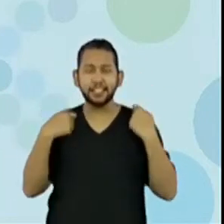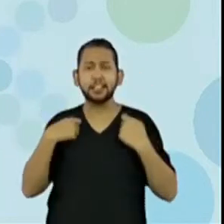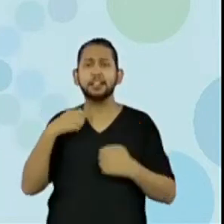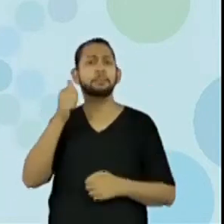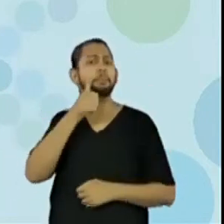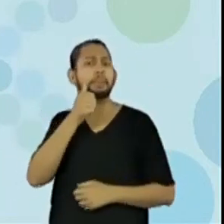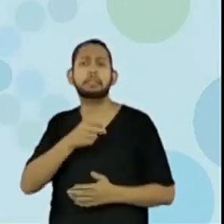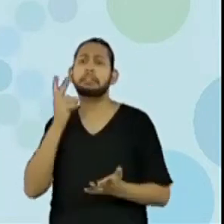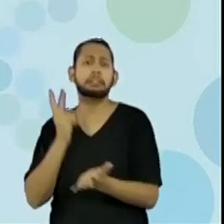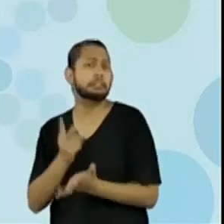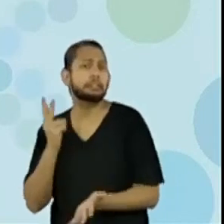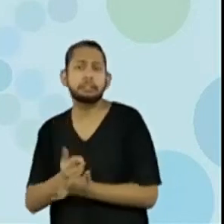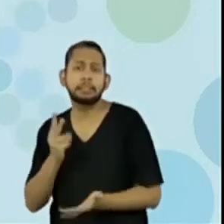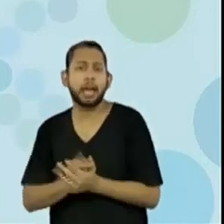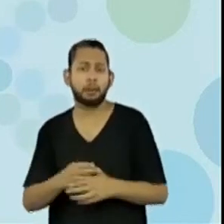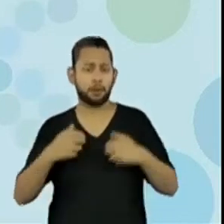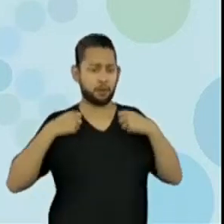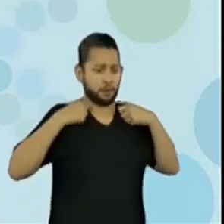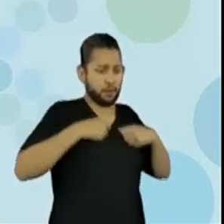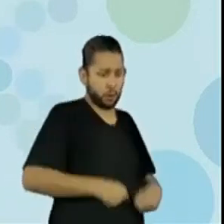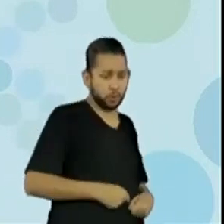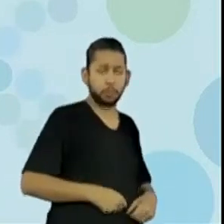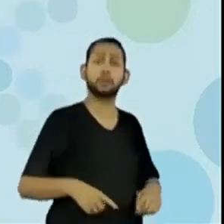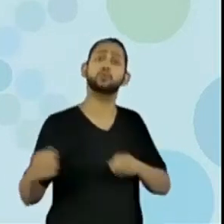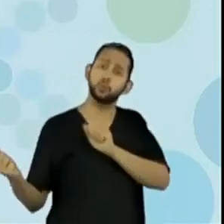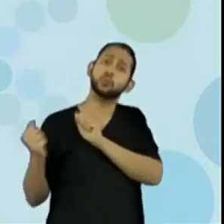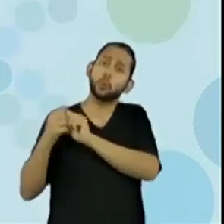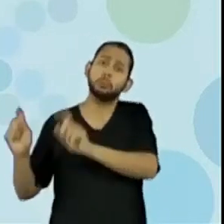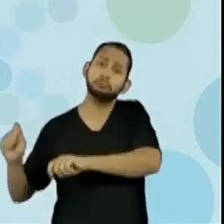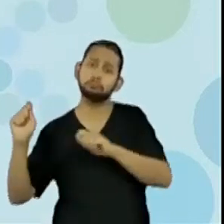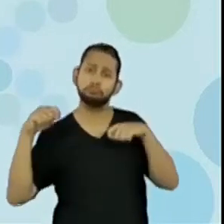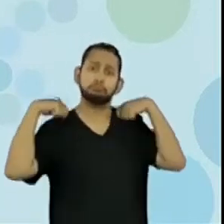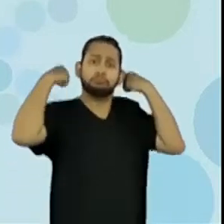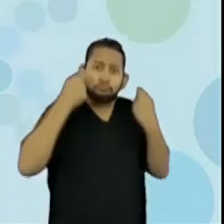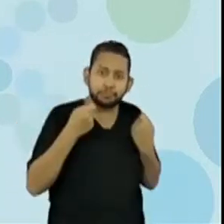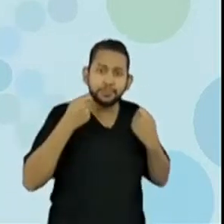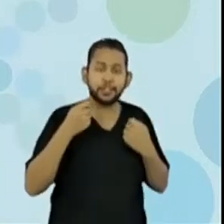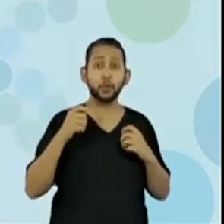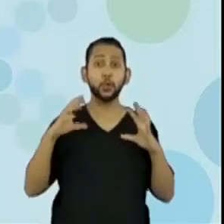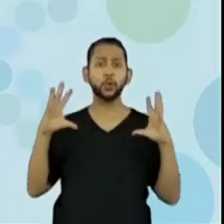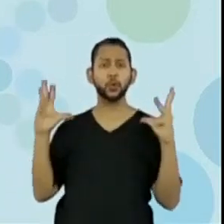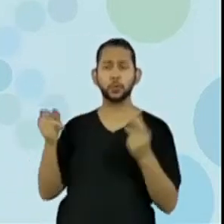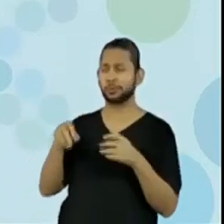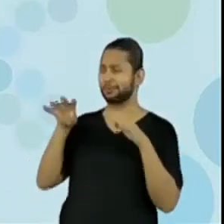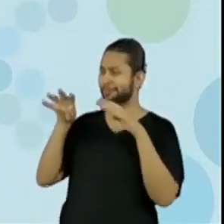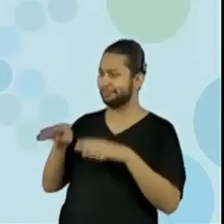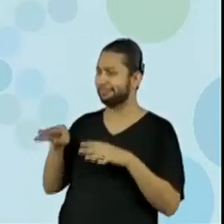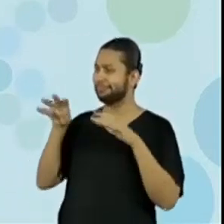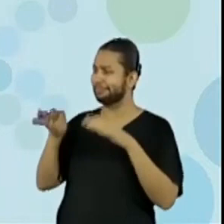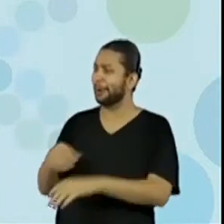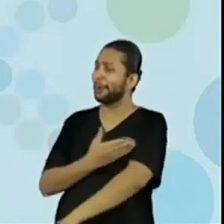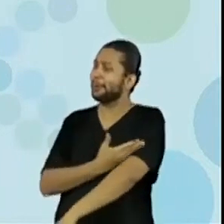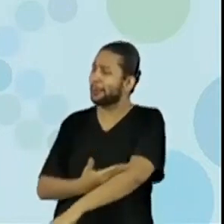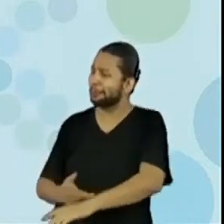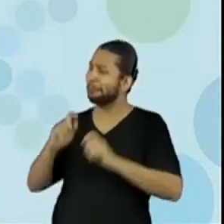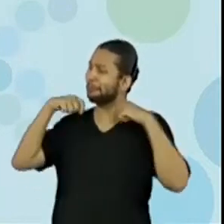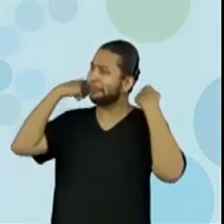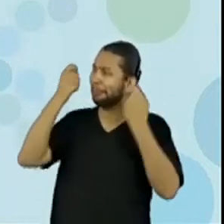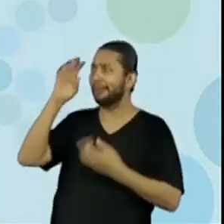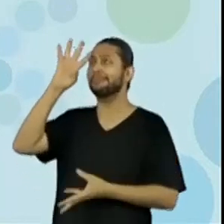mais saber de vestir outra roupa senão aquela, e com o tempo, os moradores da vila passaram a chamá-la de Chapeuzinho